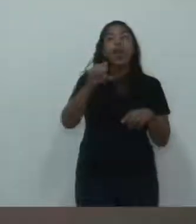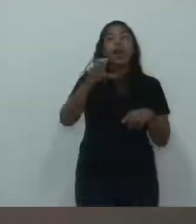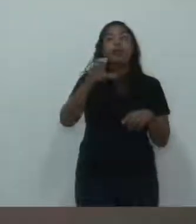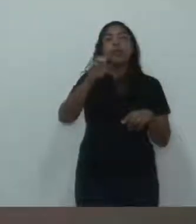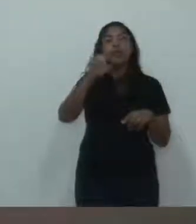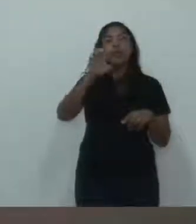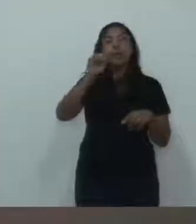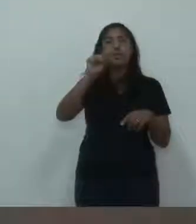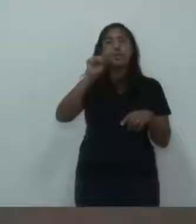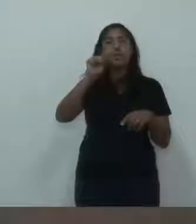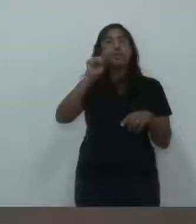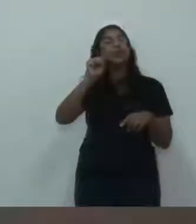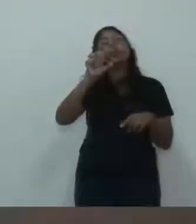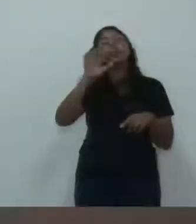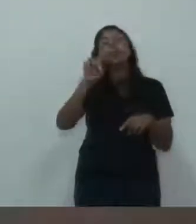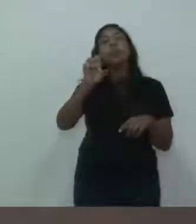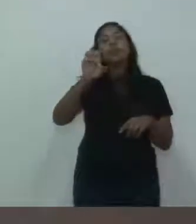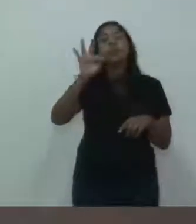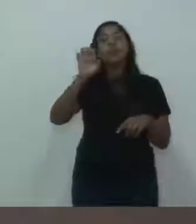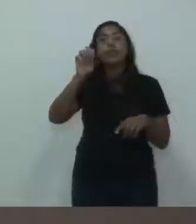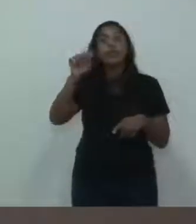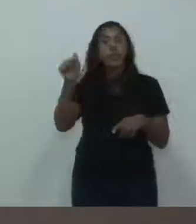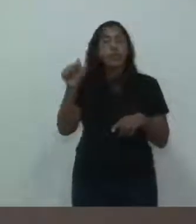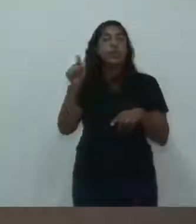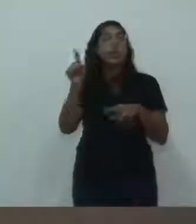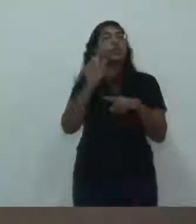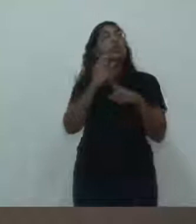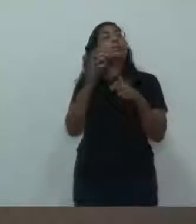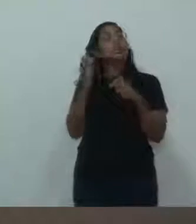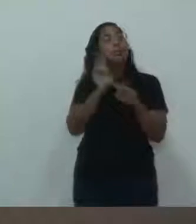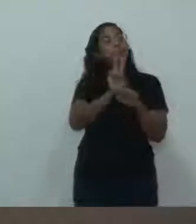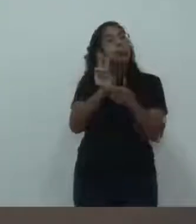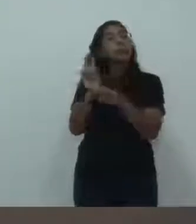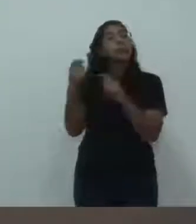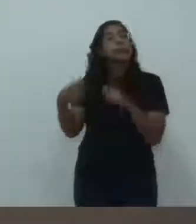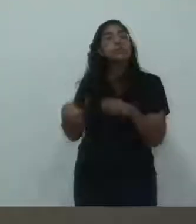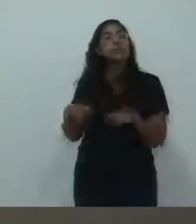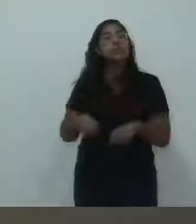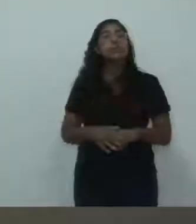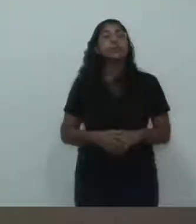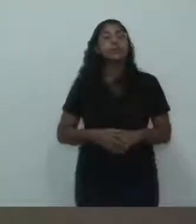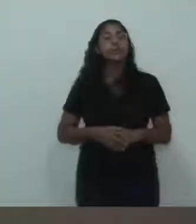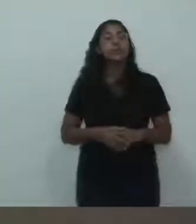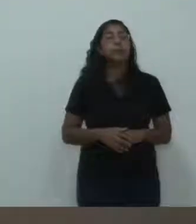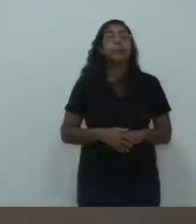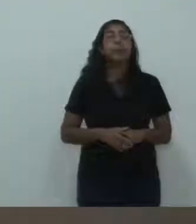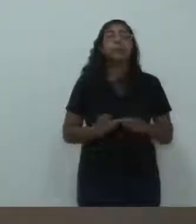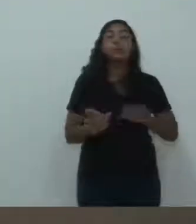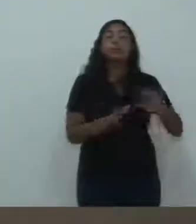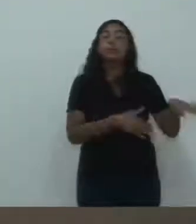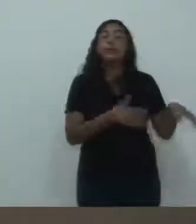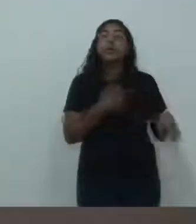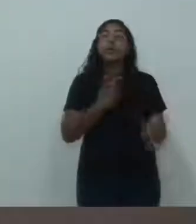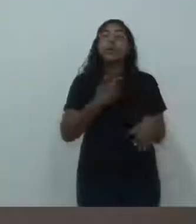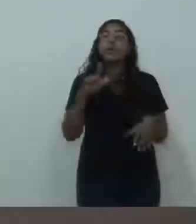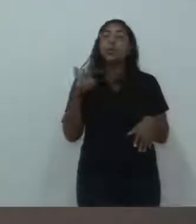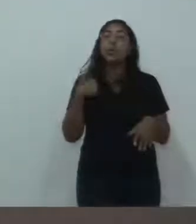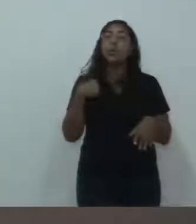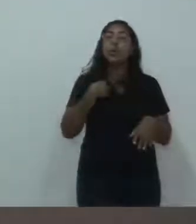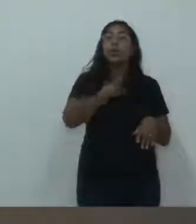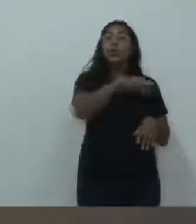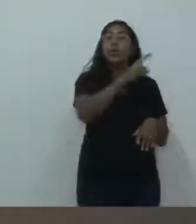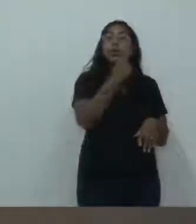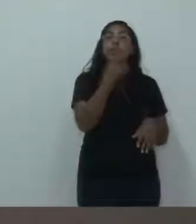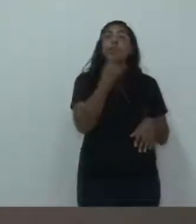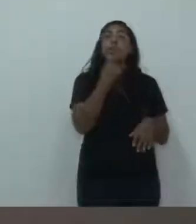famílias, não é simples a questão. O terceiro ponto, na sexta passada eu estive presente em Campinas, fui representar